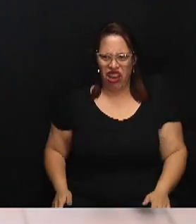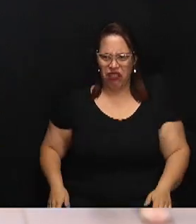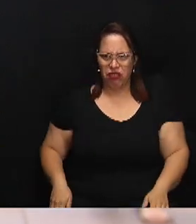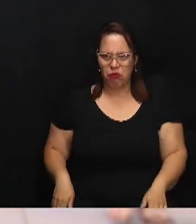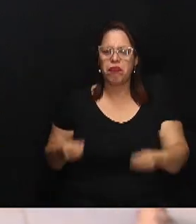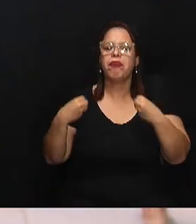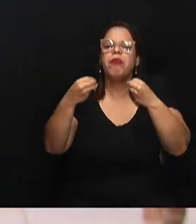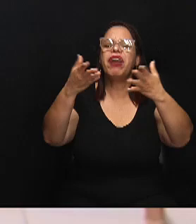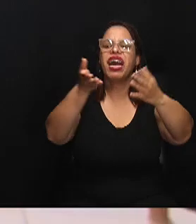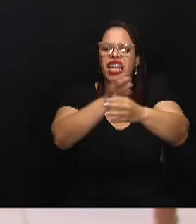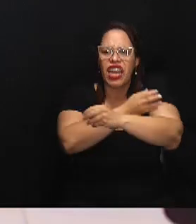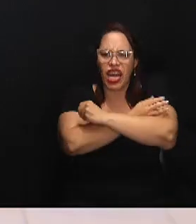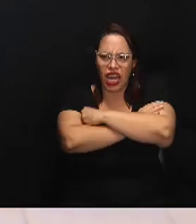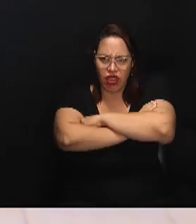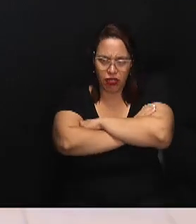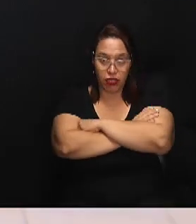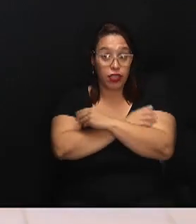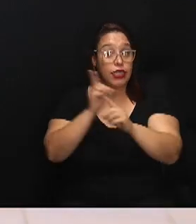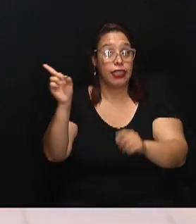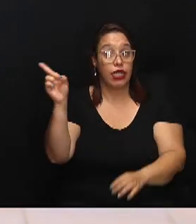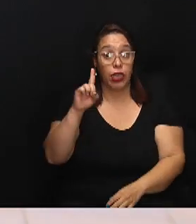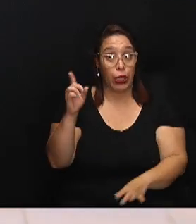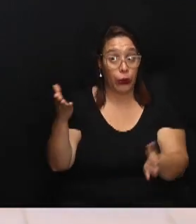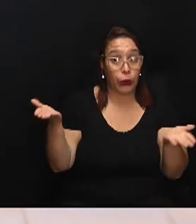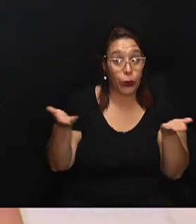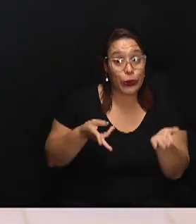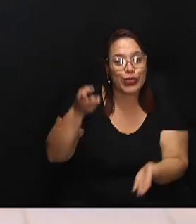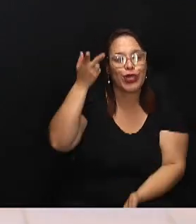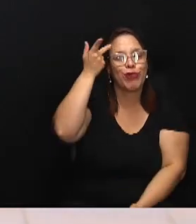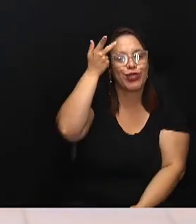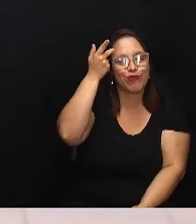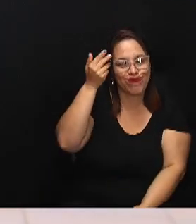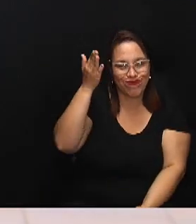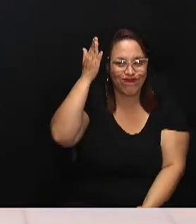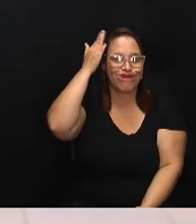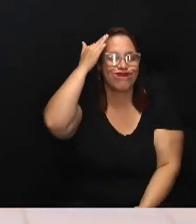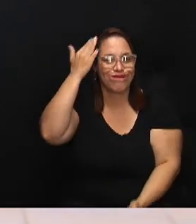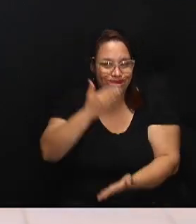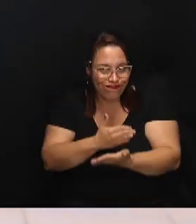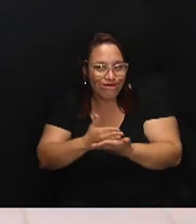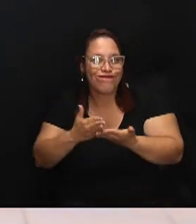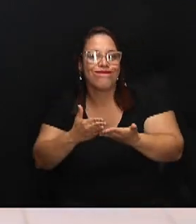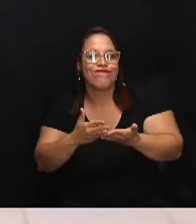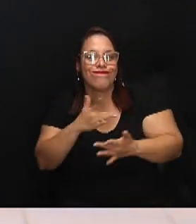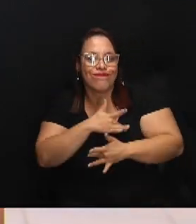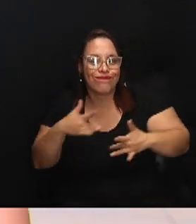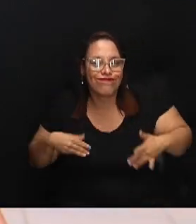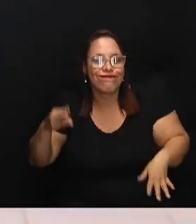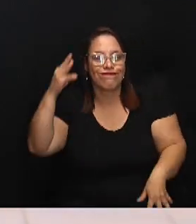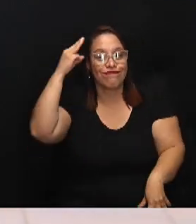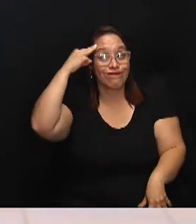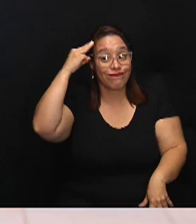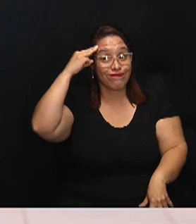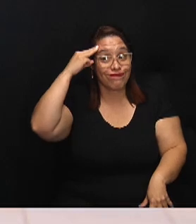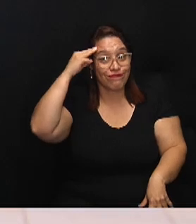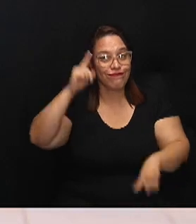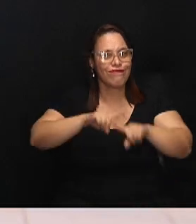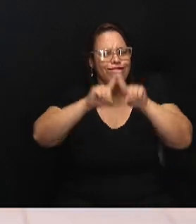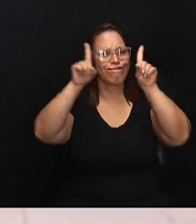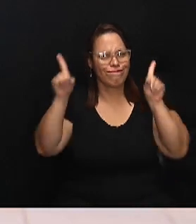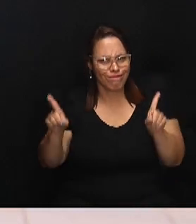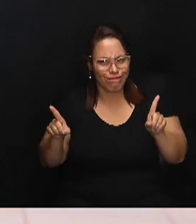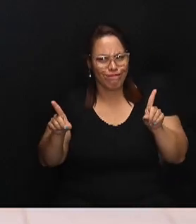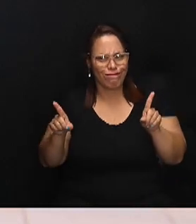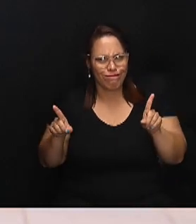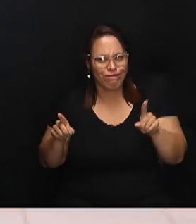não, hoje está mais natural e é importante que você saiba que tudo começa com a sua saúde mental. Mas eu sei que você está aí com